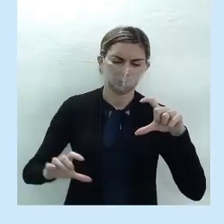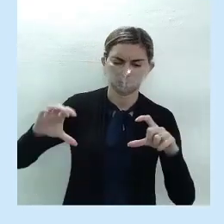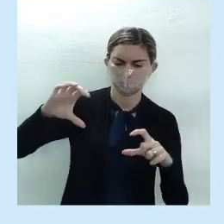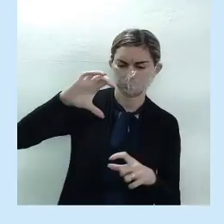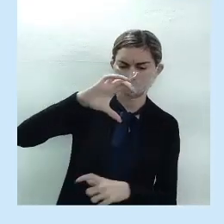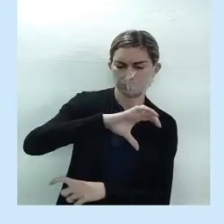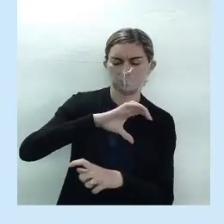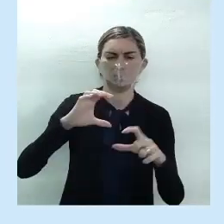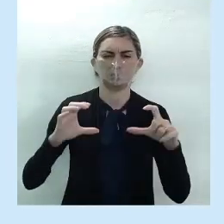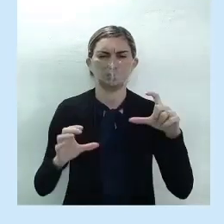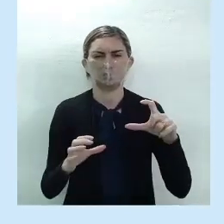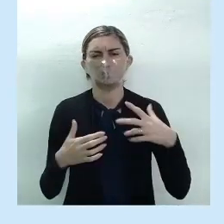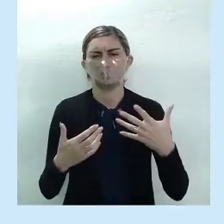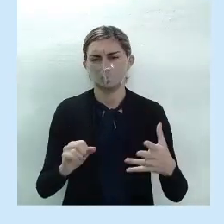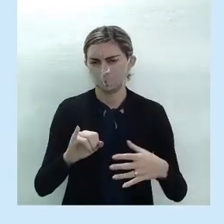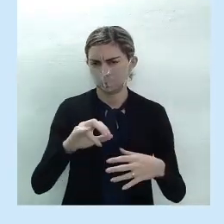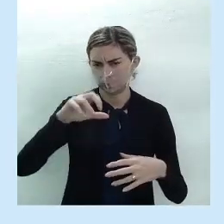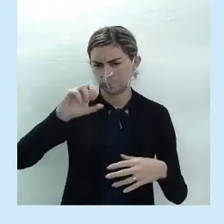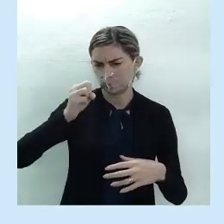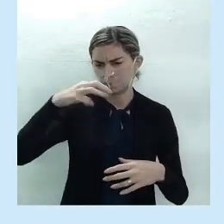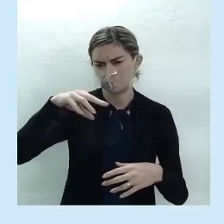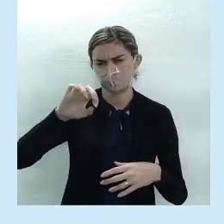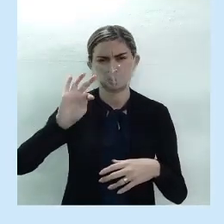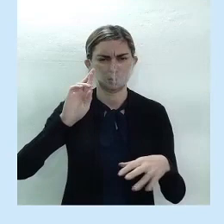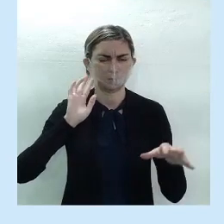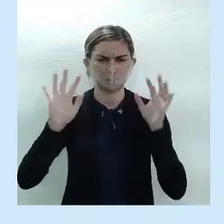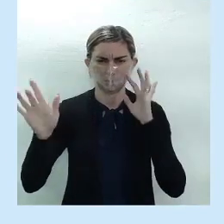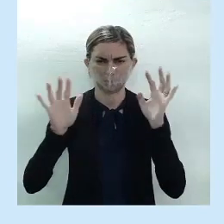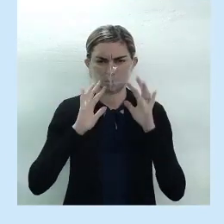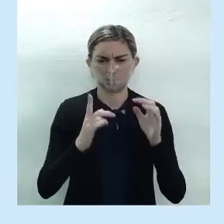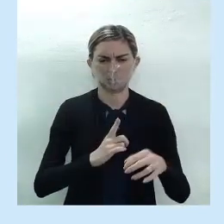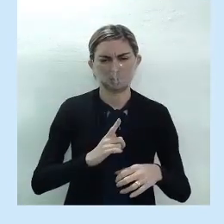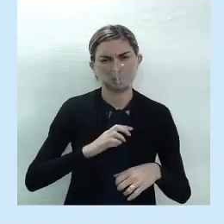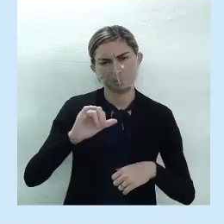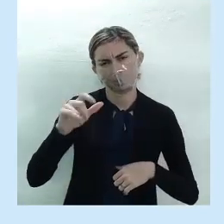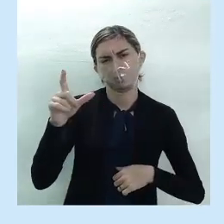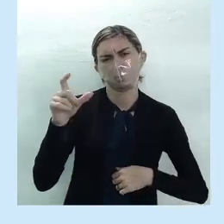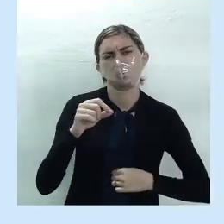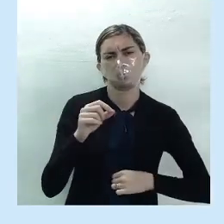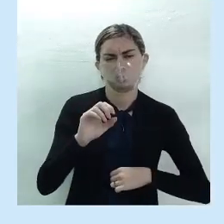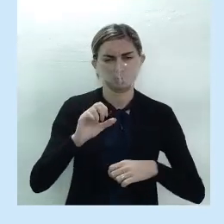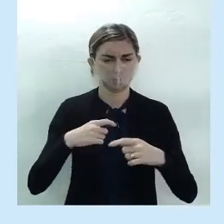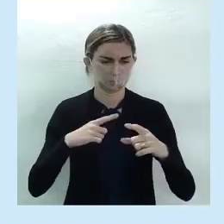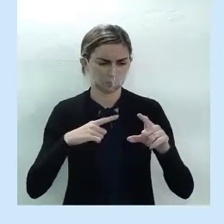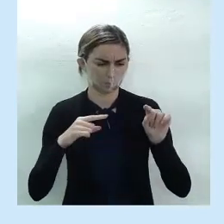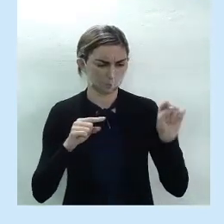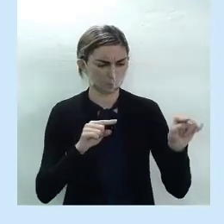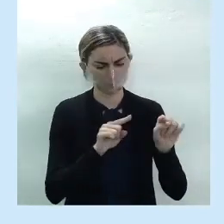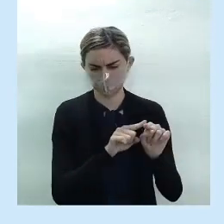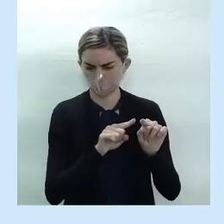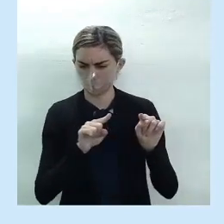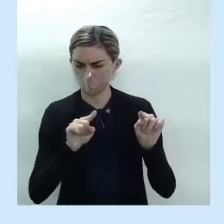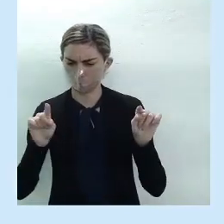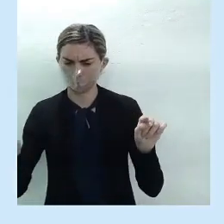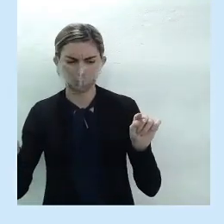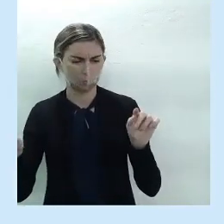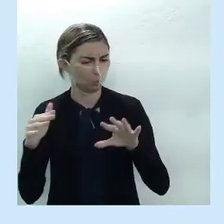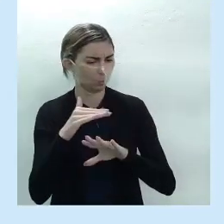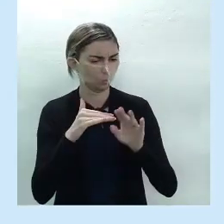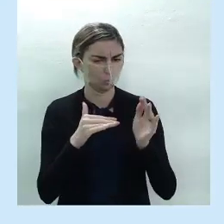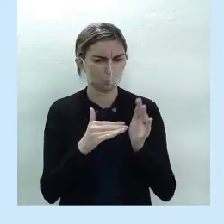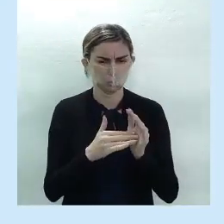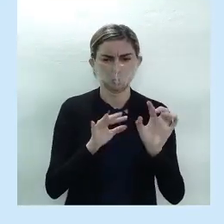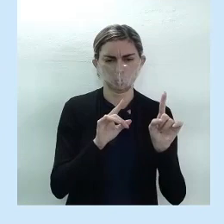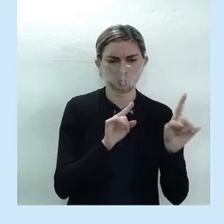girando, girando. Simetria de reflexão. Existe um eixo de simetria onde esses pontos estão todos na